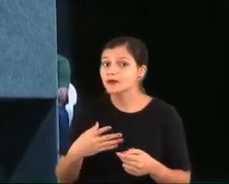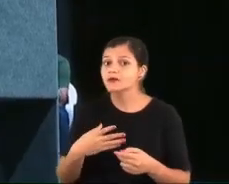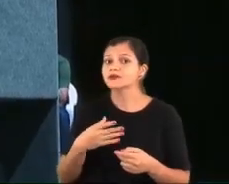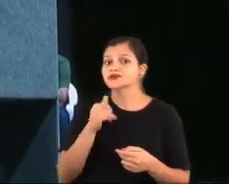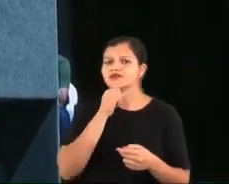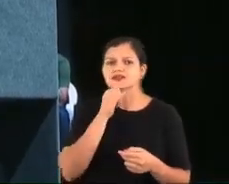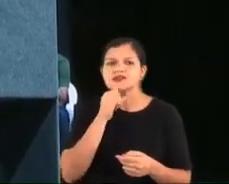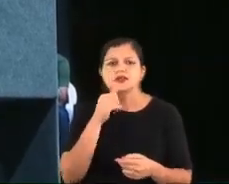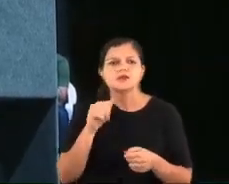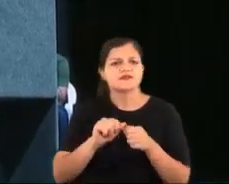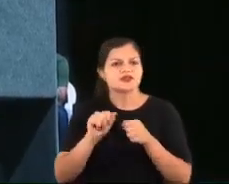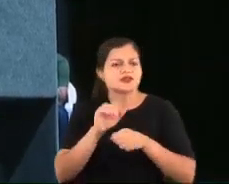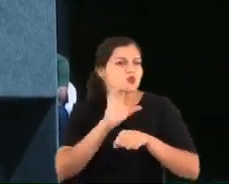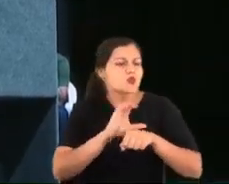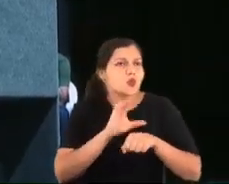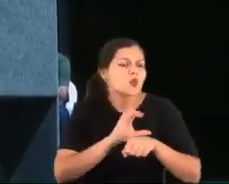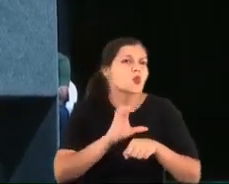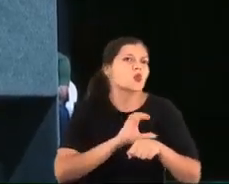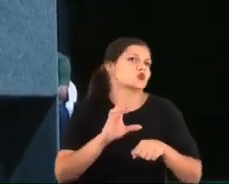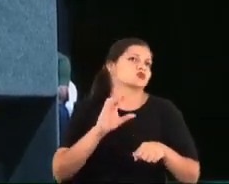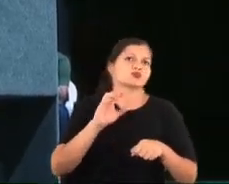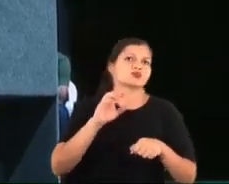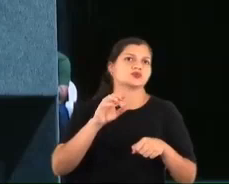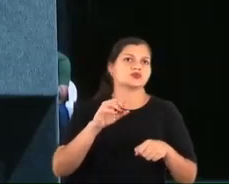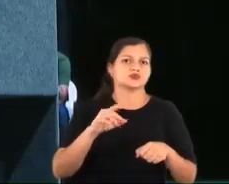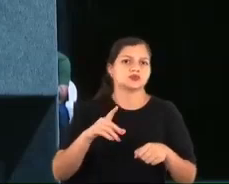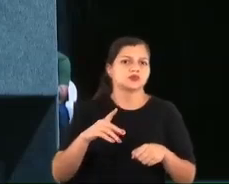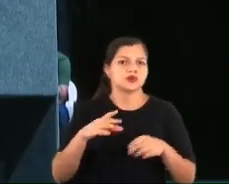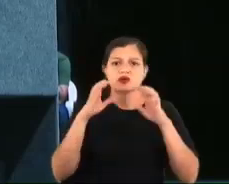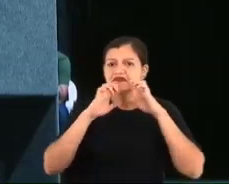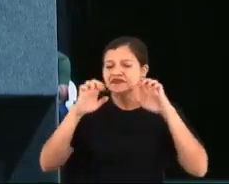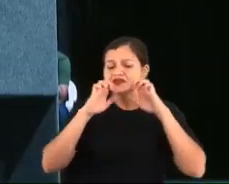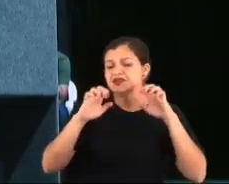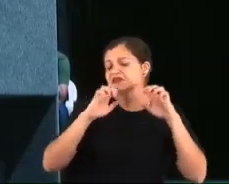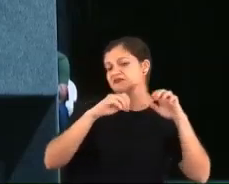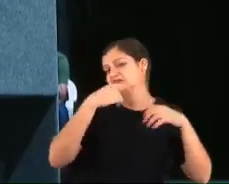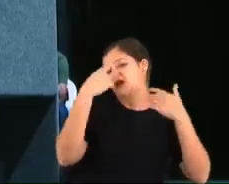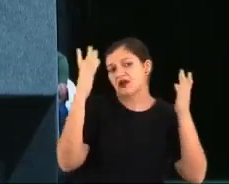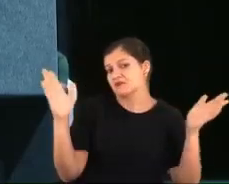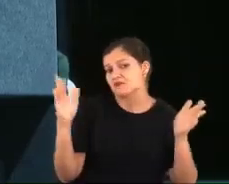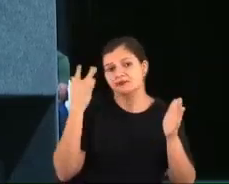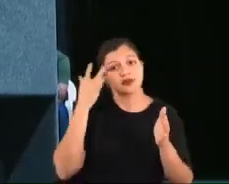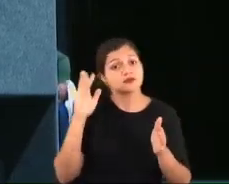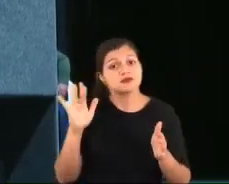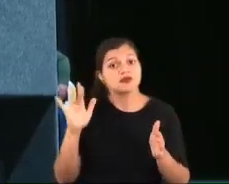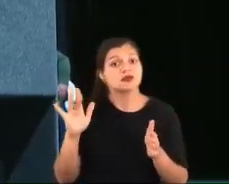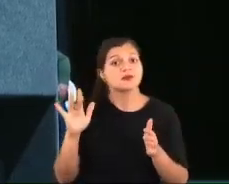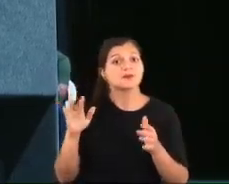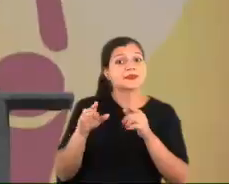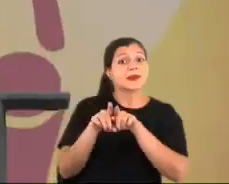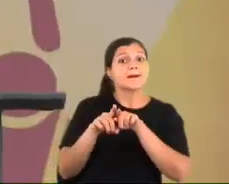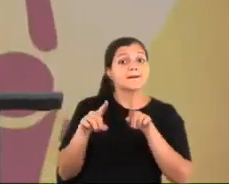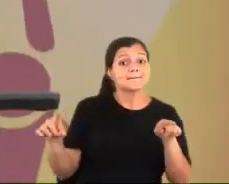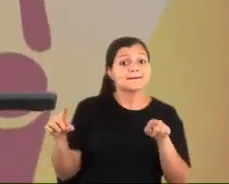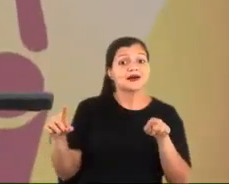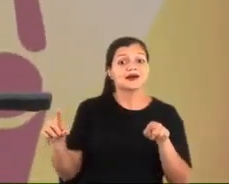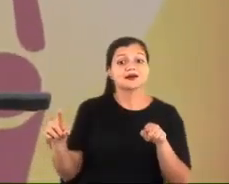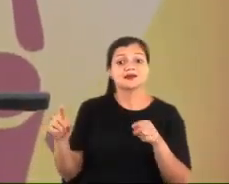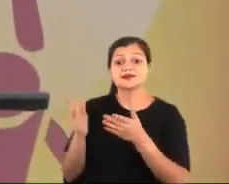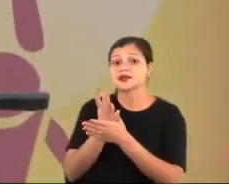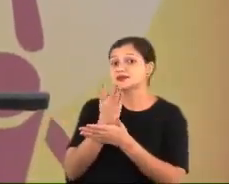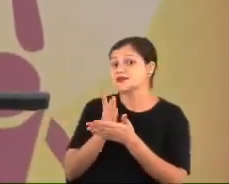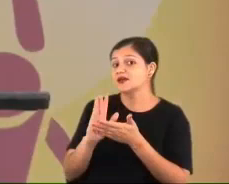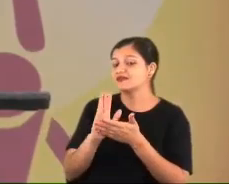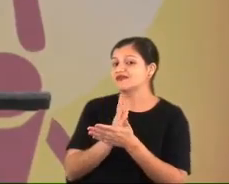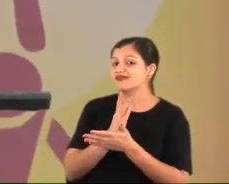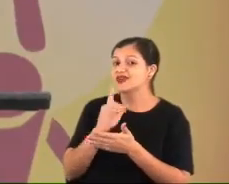de missões, quer ir para outro país, você quer fazer mais um ministério, você quer trabalhar mais, você quer fazer isso, fazer aquilo. Mas talvez não